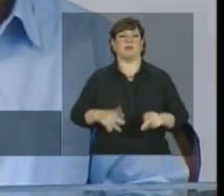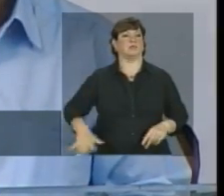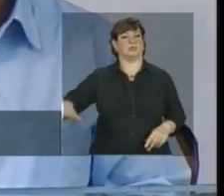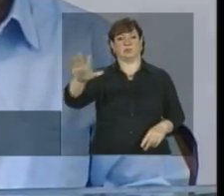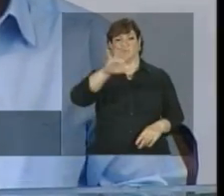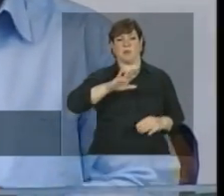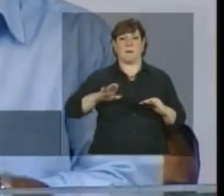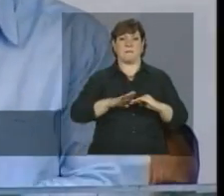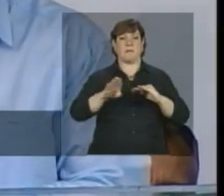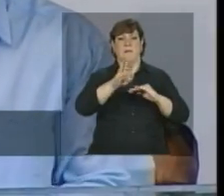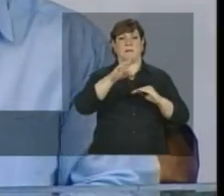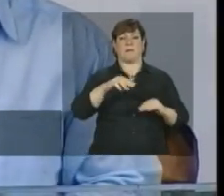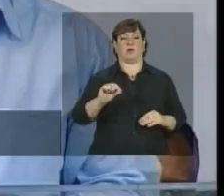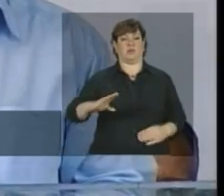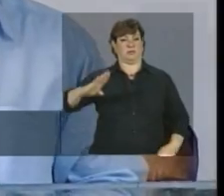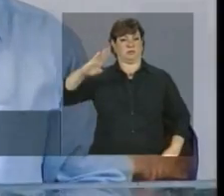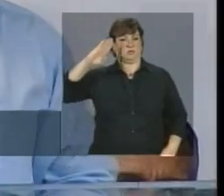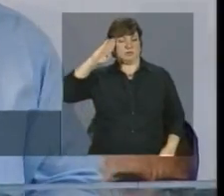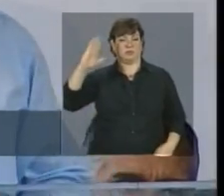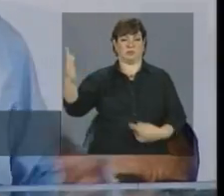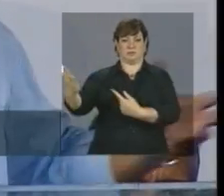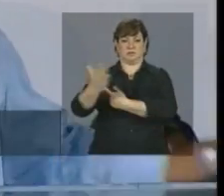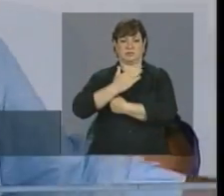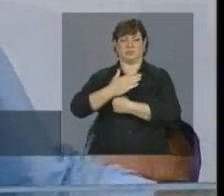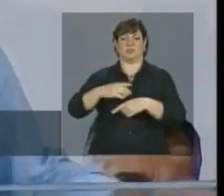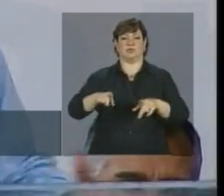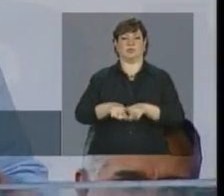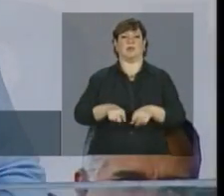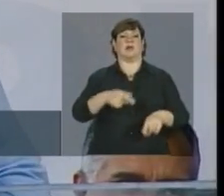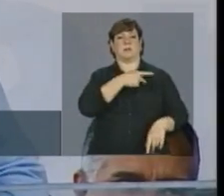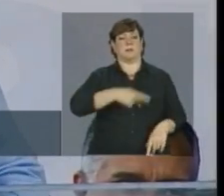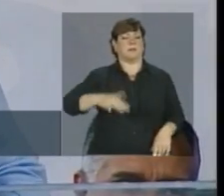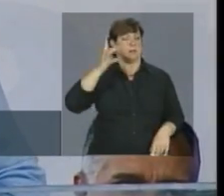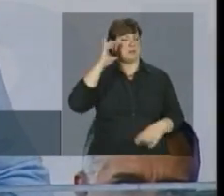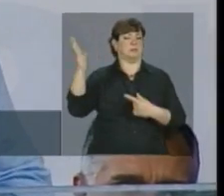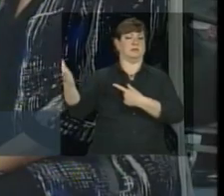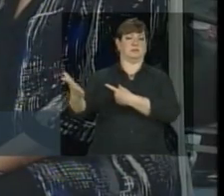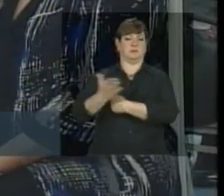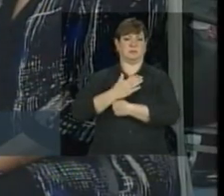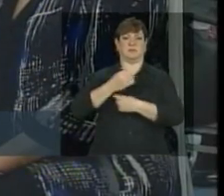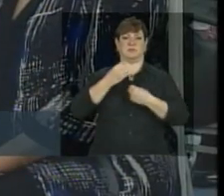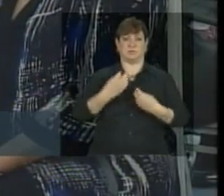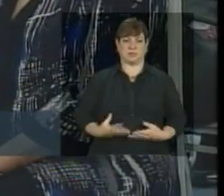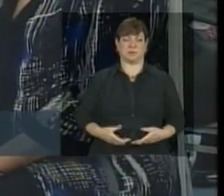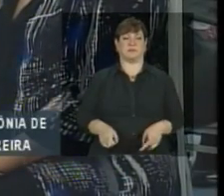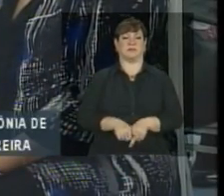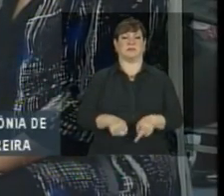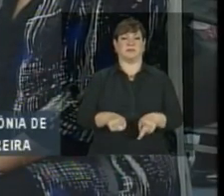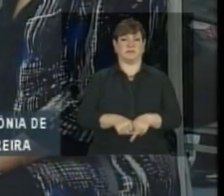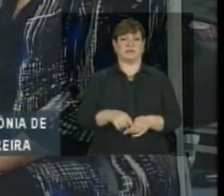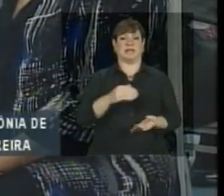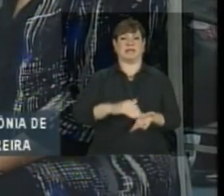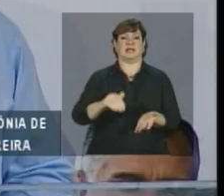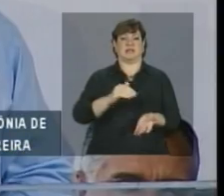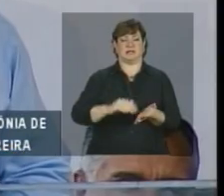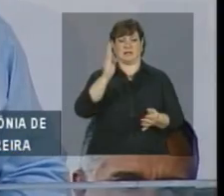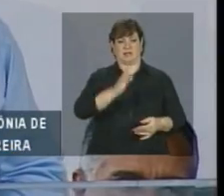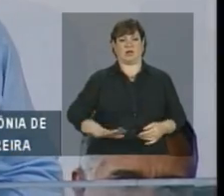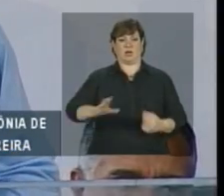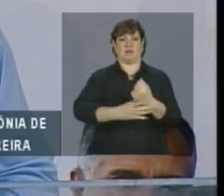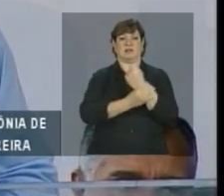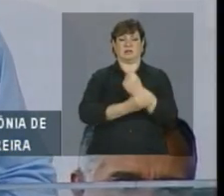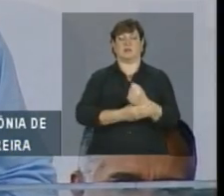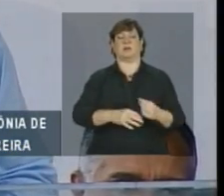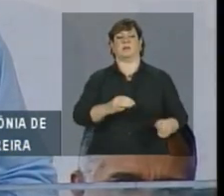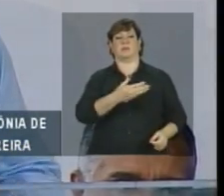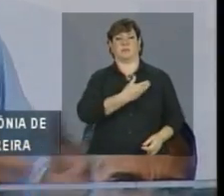comunidades, Forças Armadas nos apoiando, Presidenta Dilma nos apoiando, Secretaria Nacional de Segurança